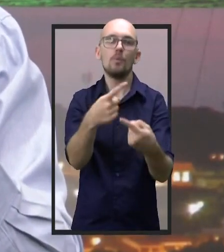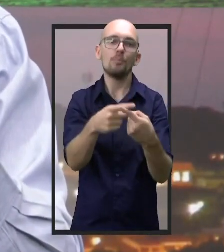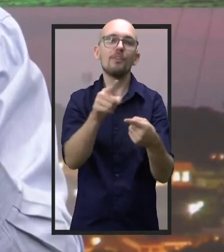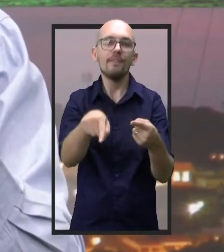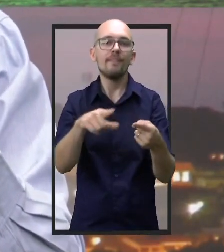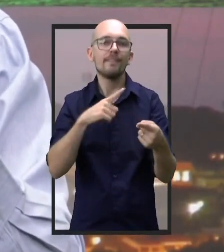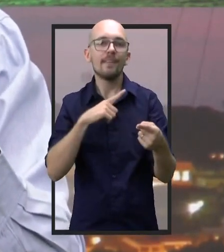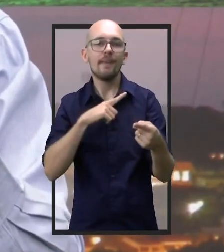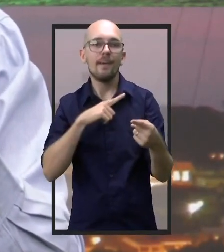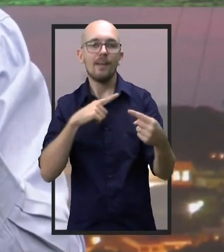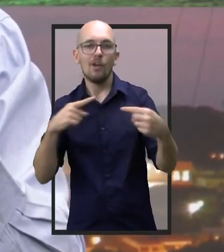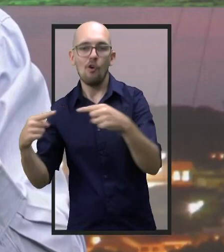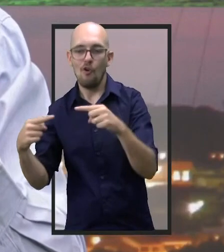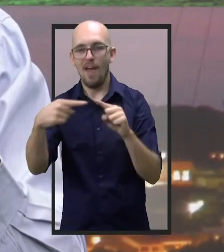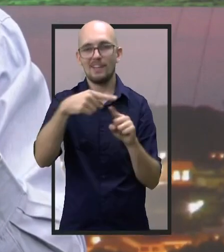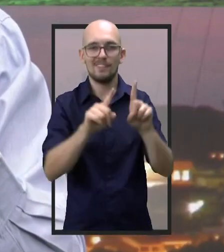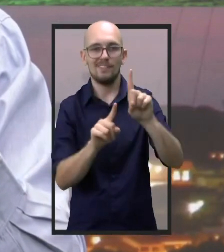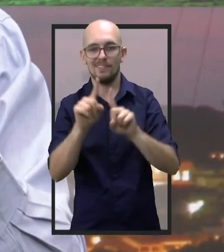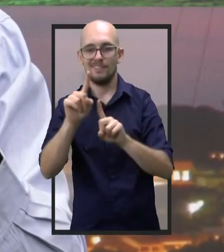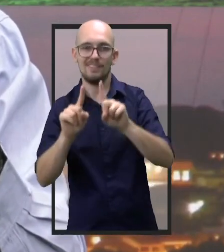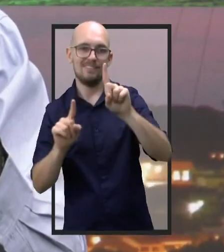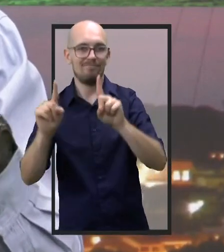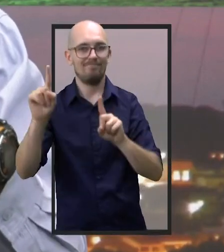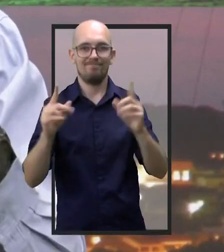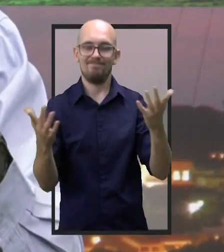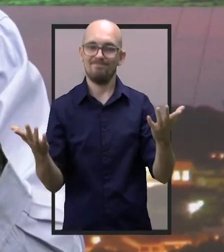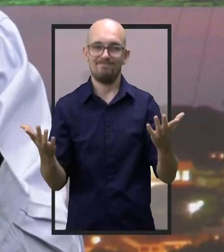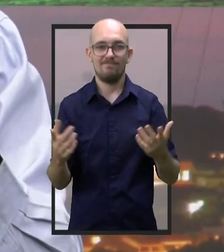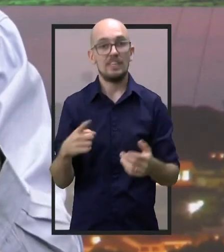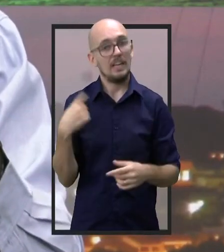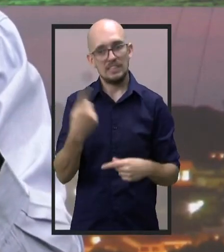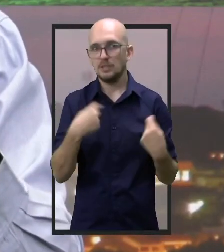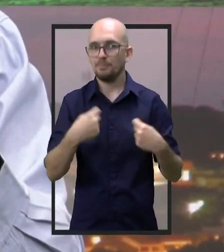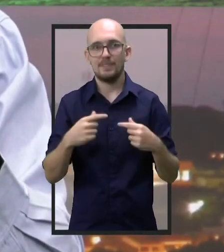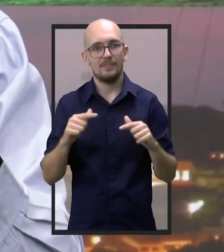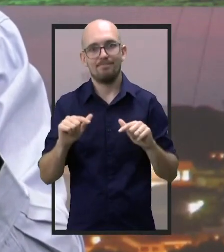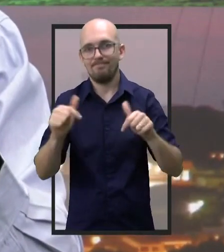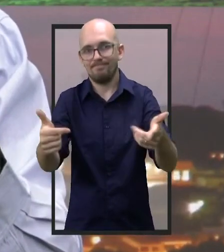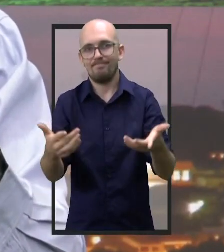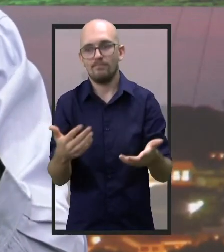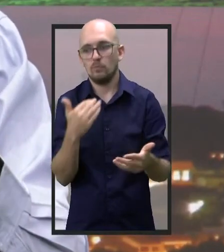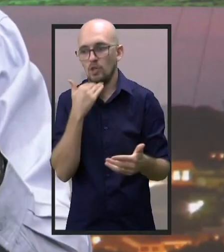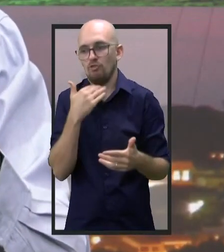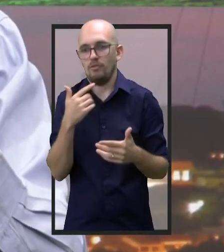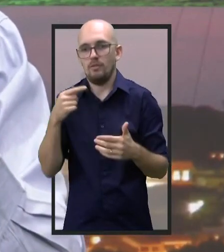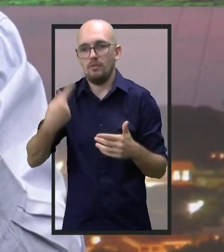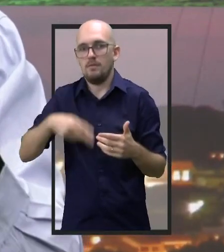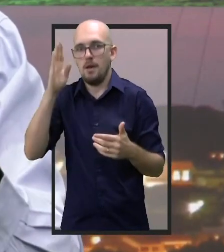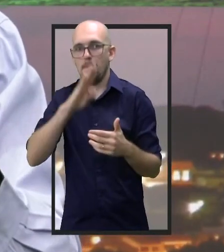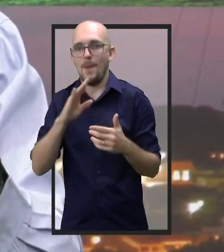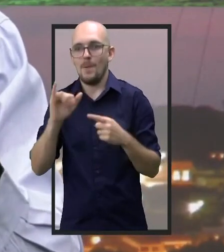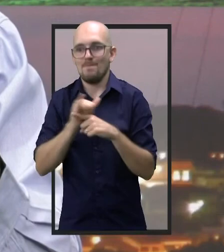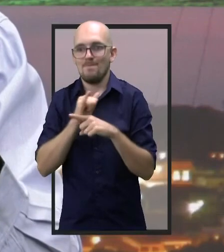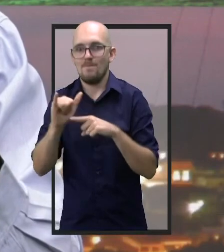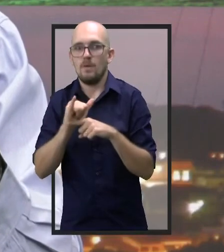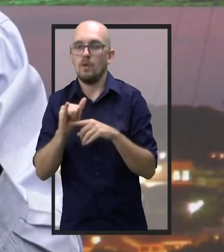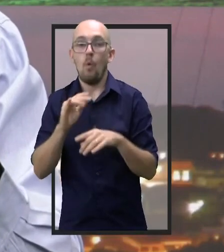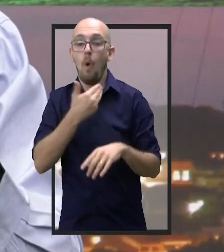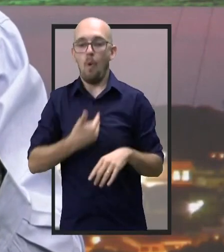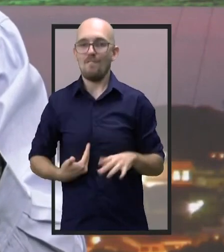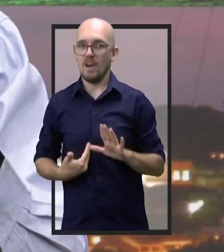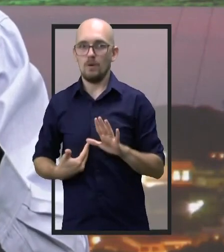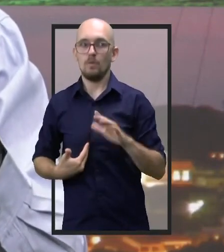está caro, esse chapéu tem que ser passado, nossas organizações não conseguem, e não é uma ação de governo, isso é uma ação